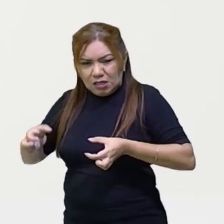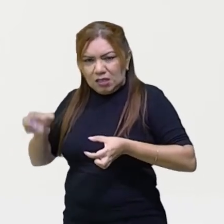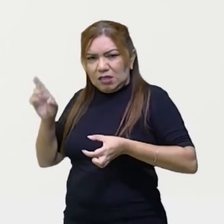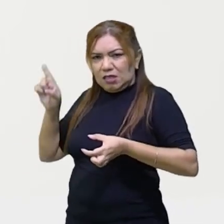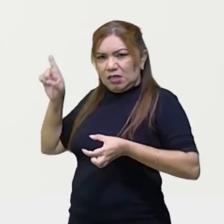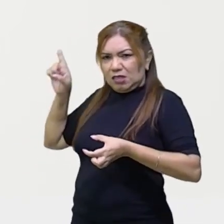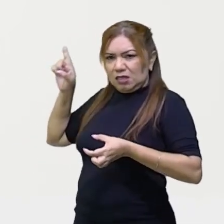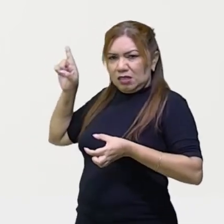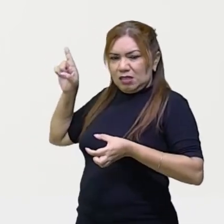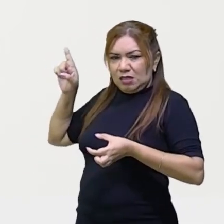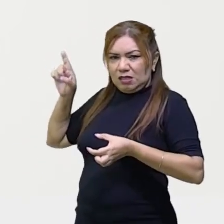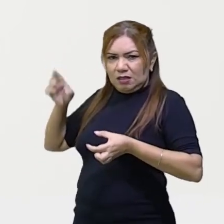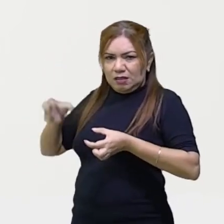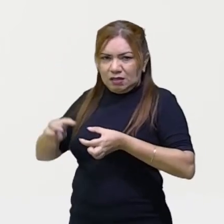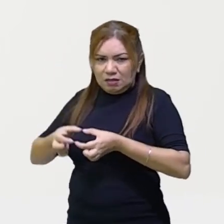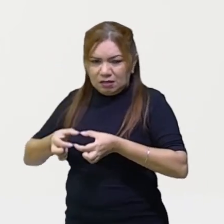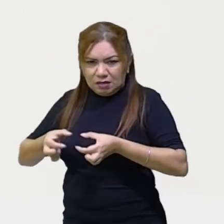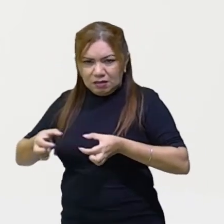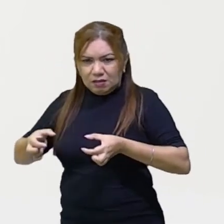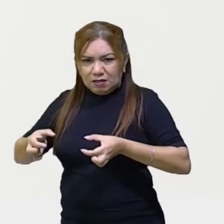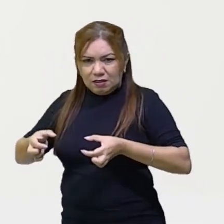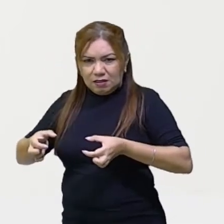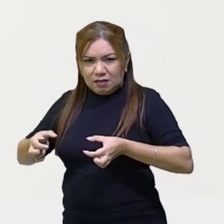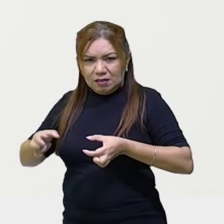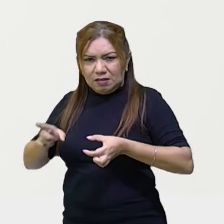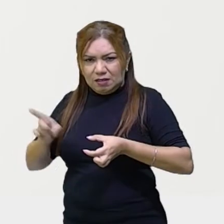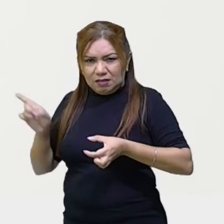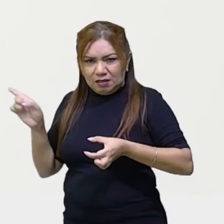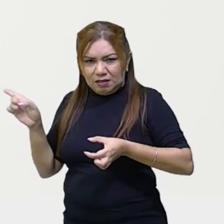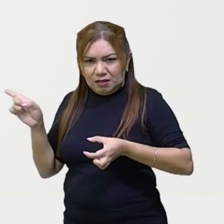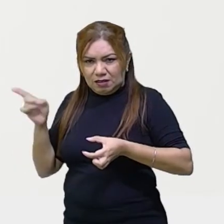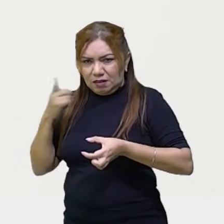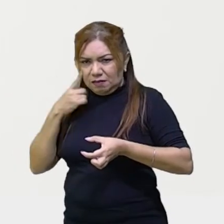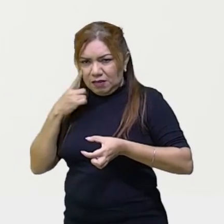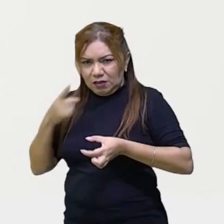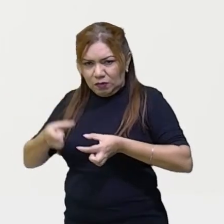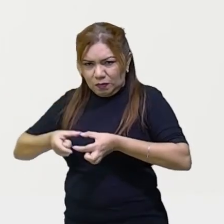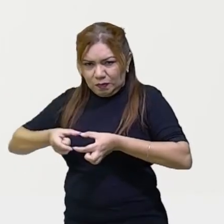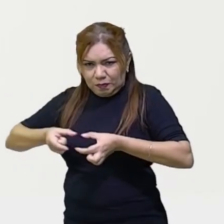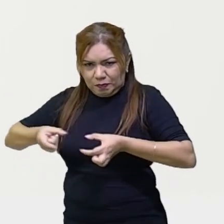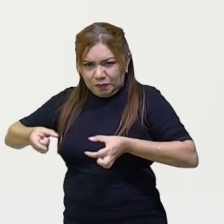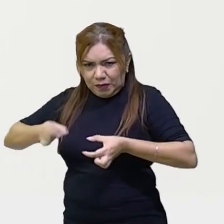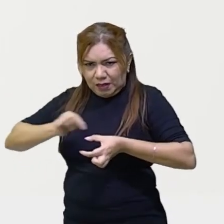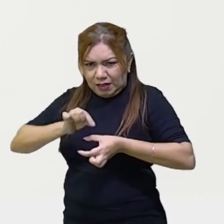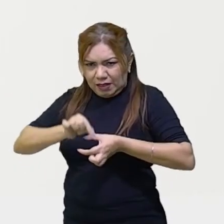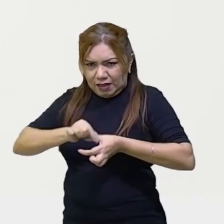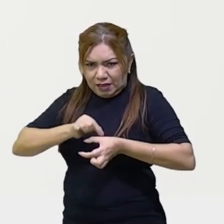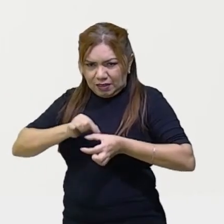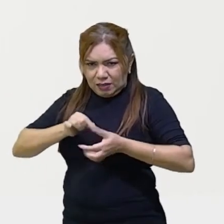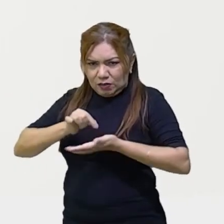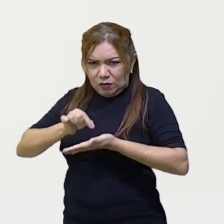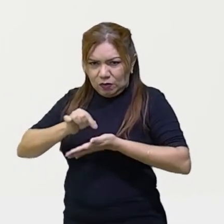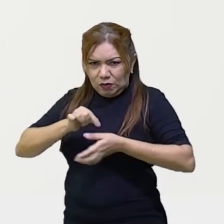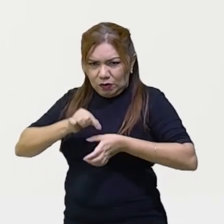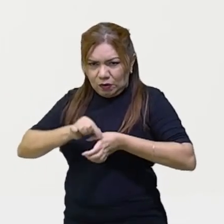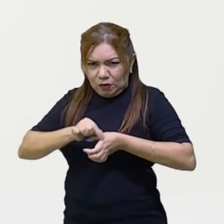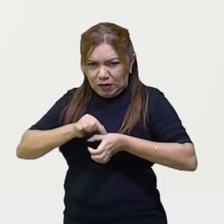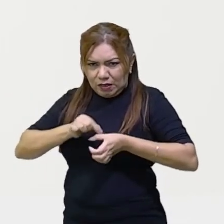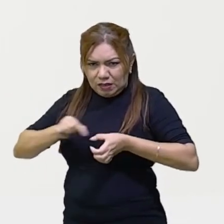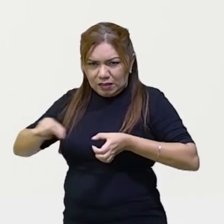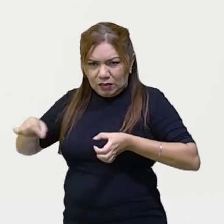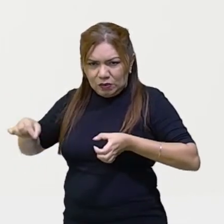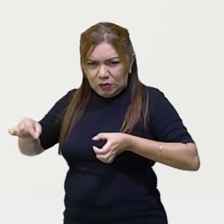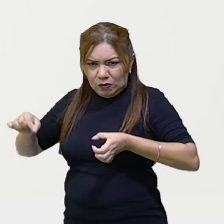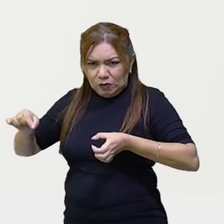you a beleza olha só e essa região aqui